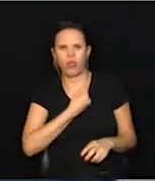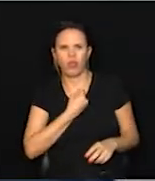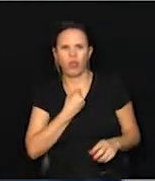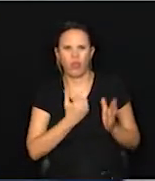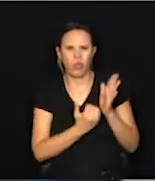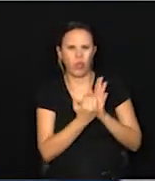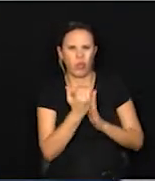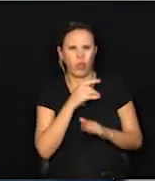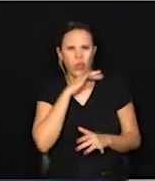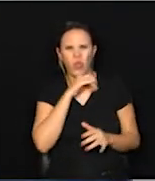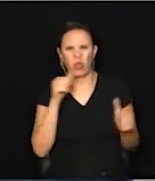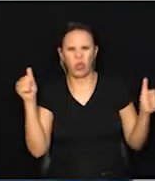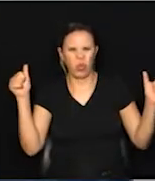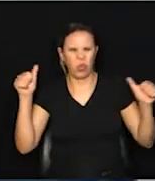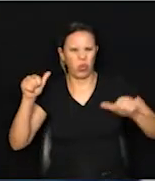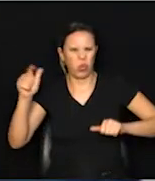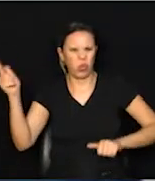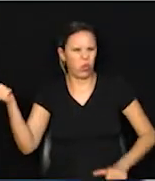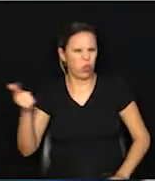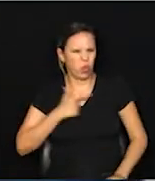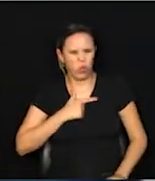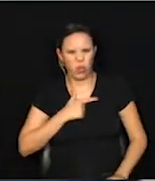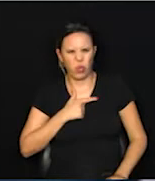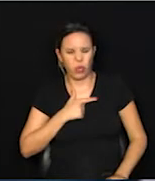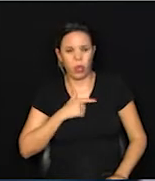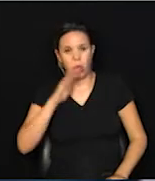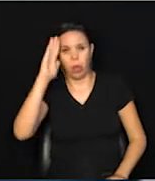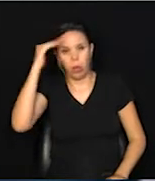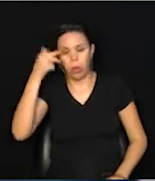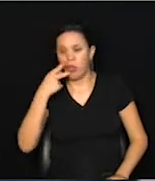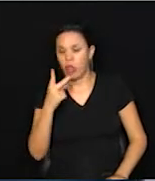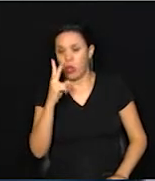hoje, que até o Pedro Torinho citou, de